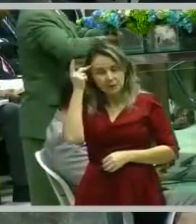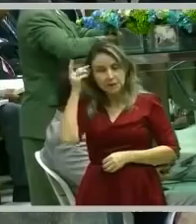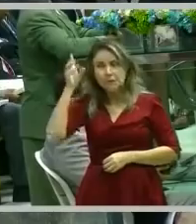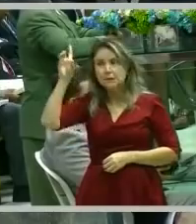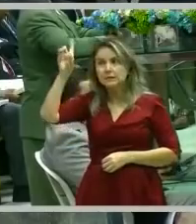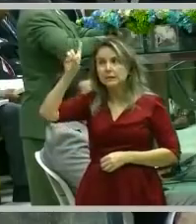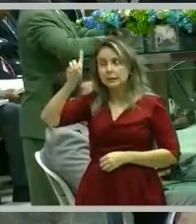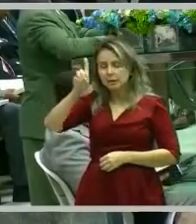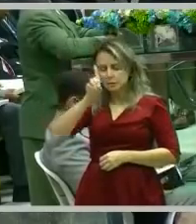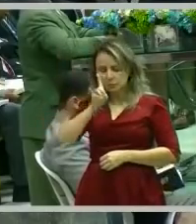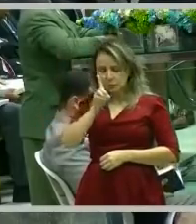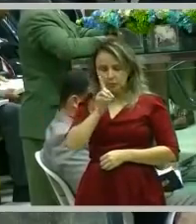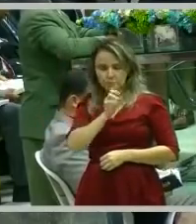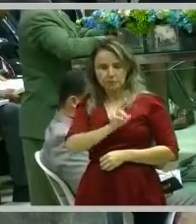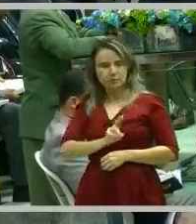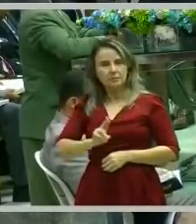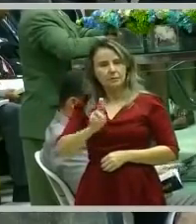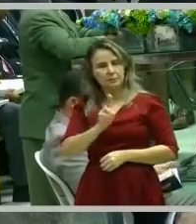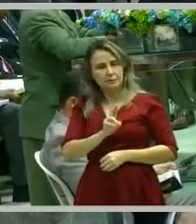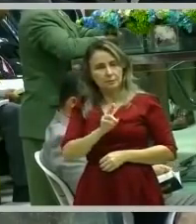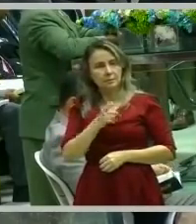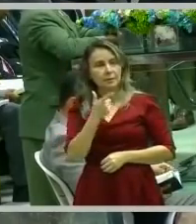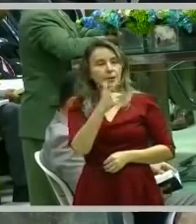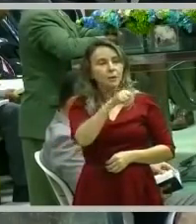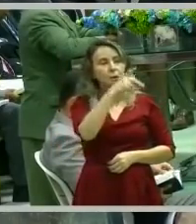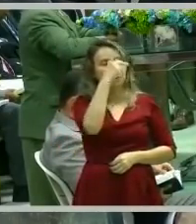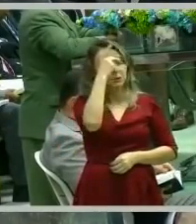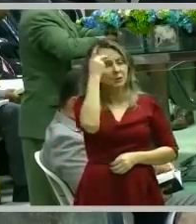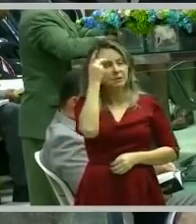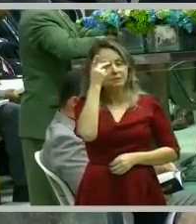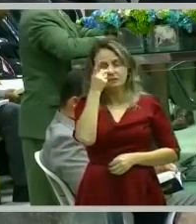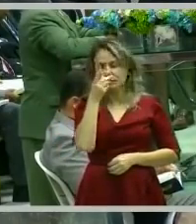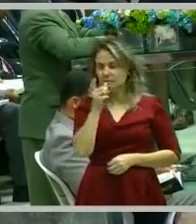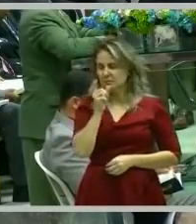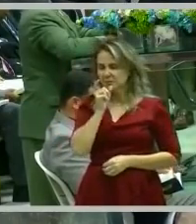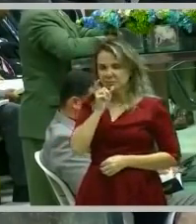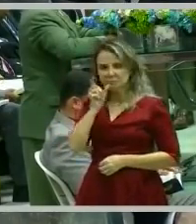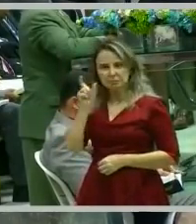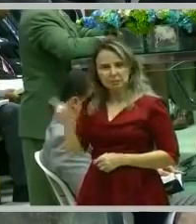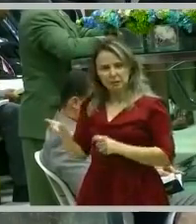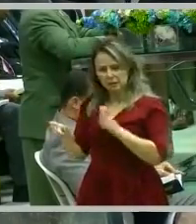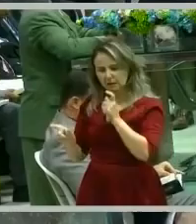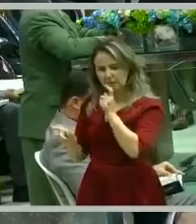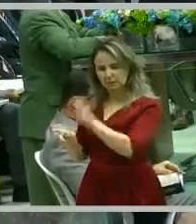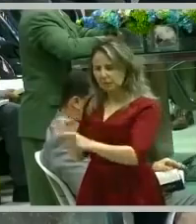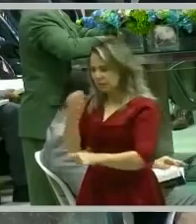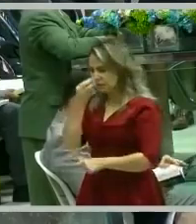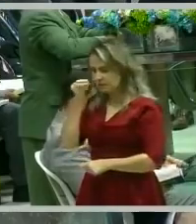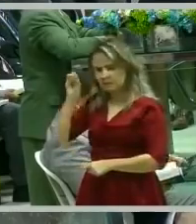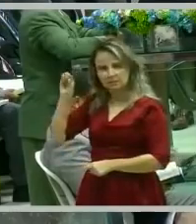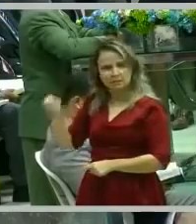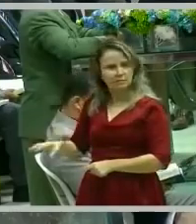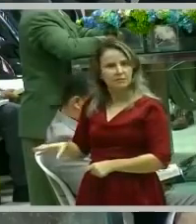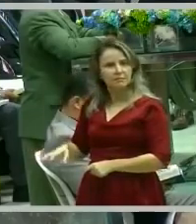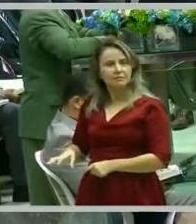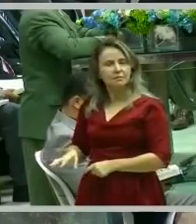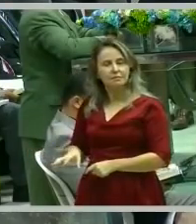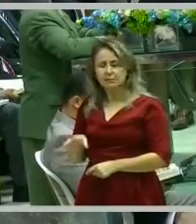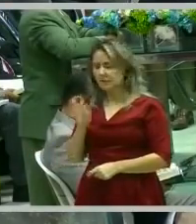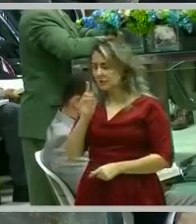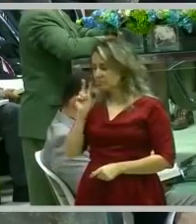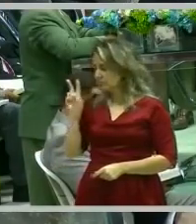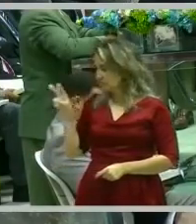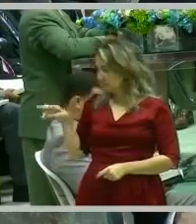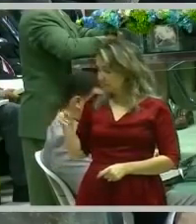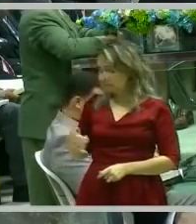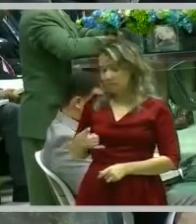usado por Deus. Ele olha para você com desdém. Ele não lhe dá valor. Não importa. Não